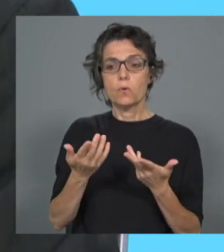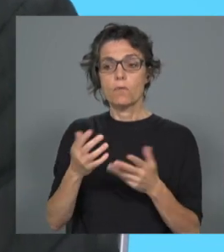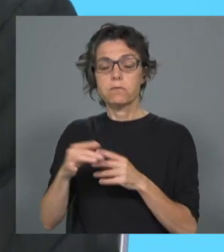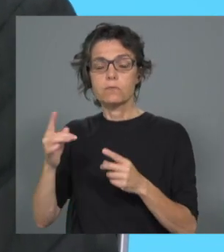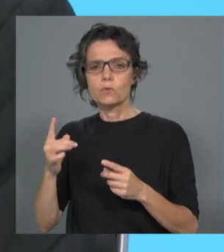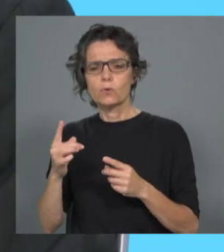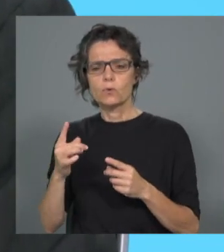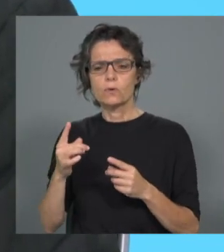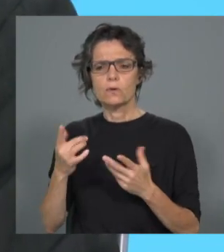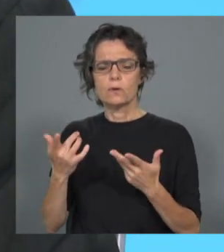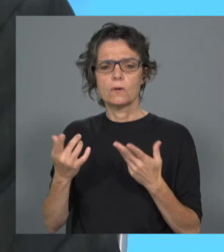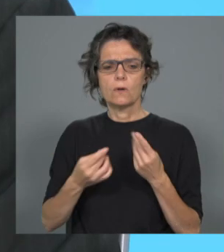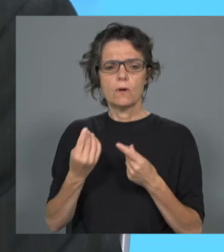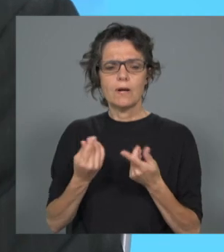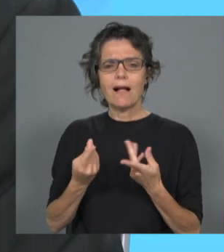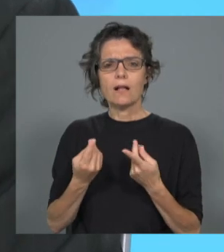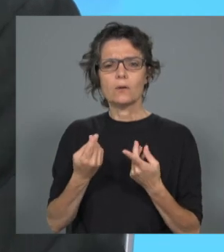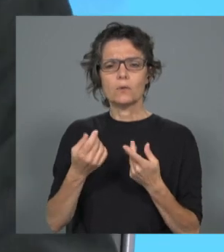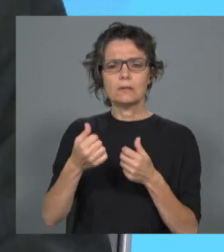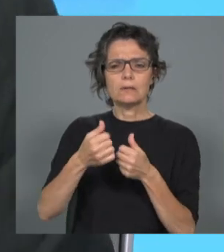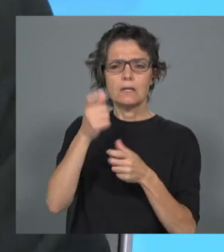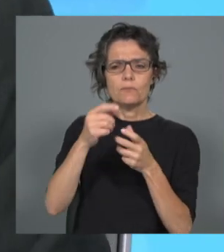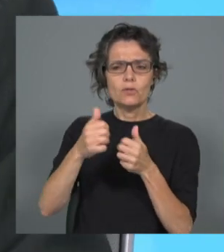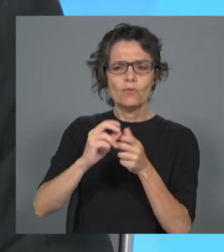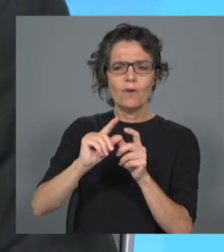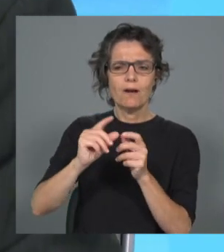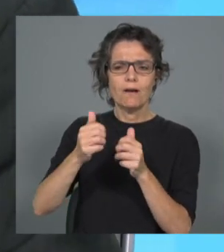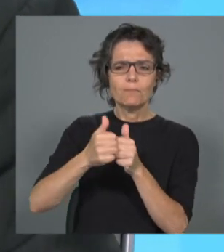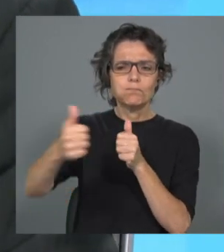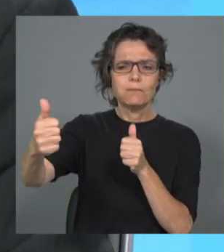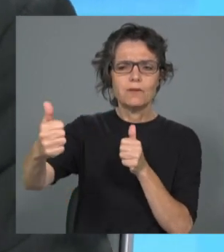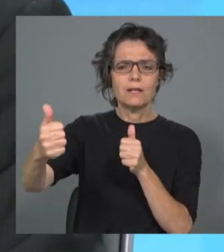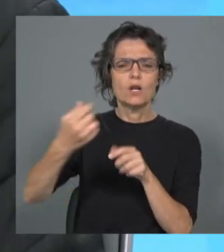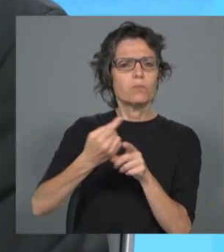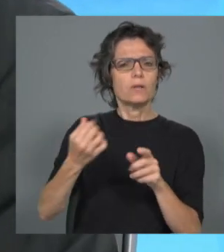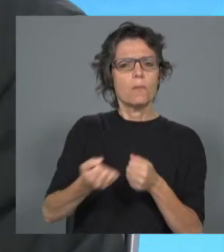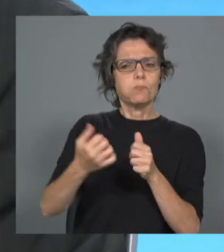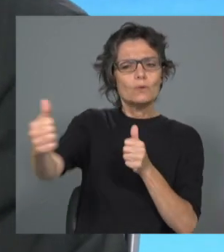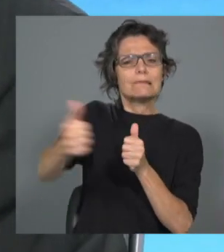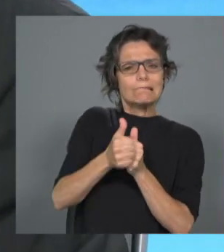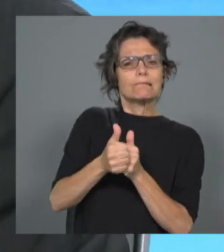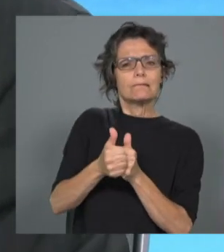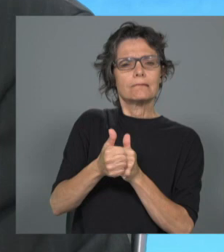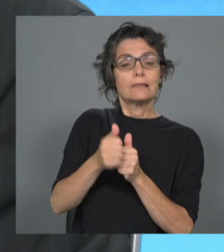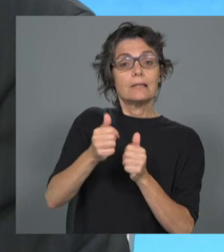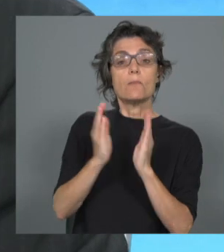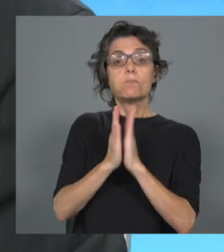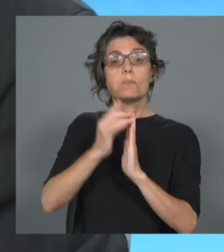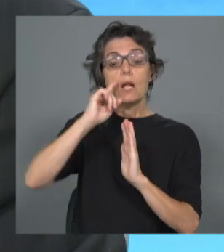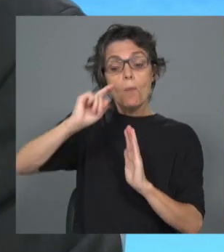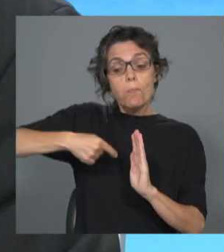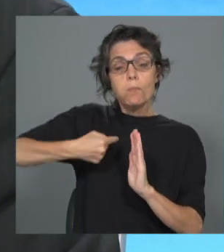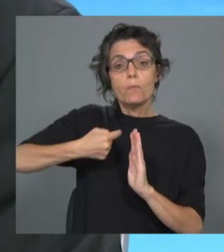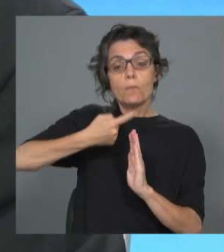a sentirem alguma interpelação? Não nossa, não da Igreja, porque aqui há um aspecto que é fundamental,